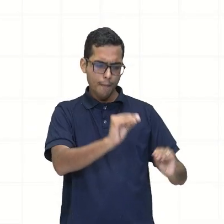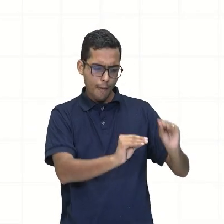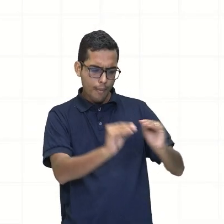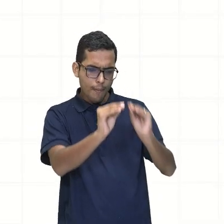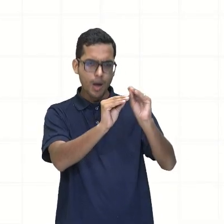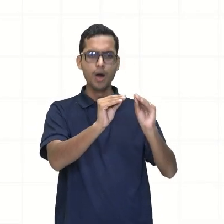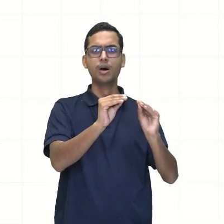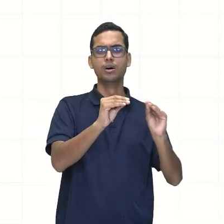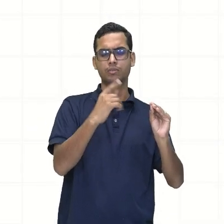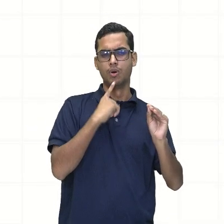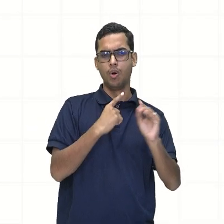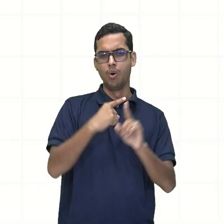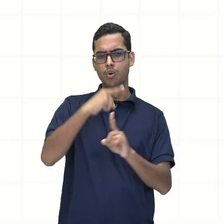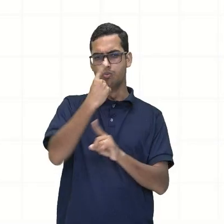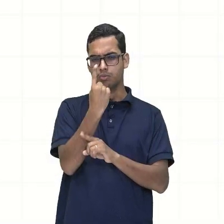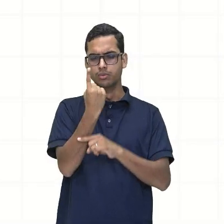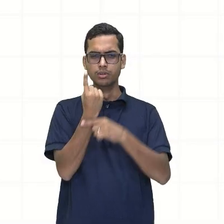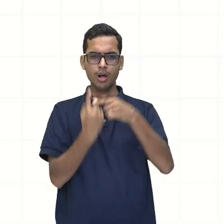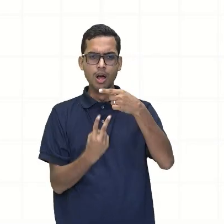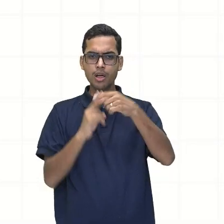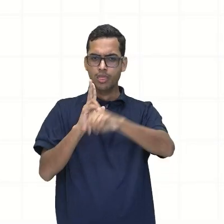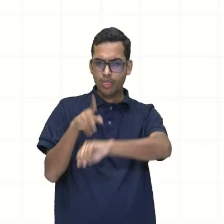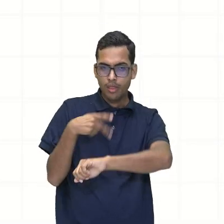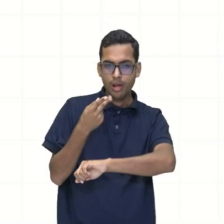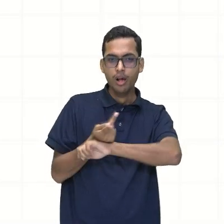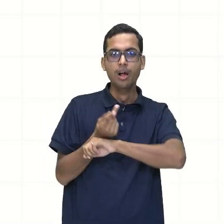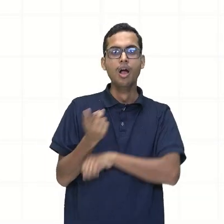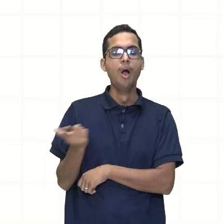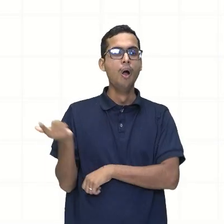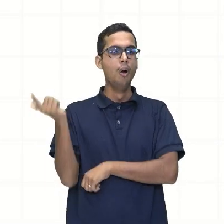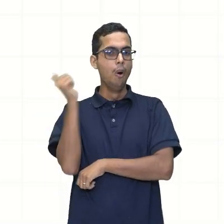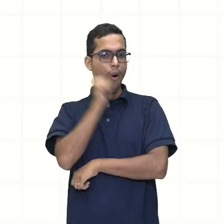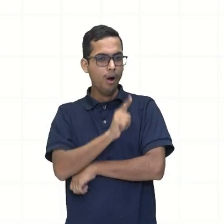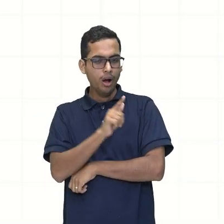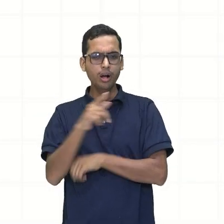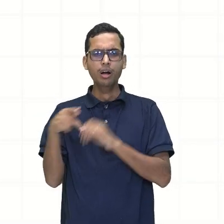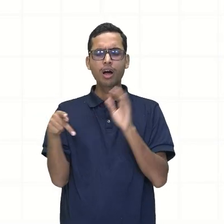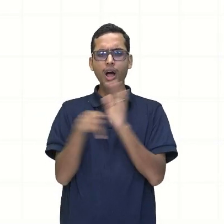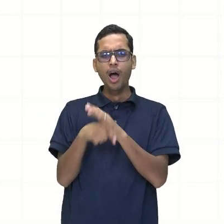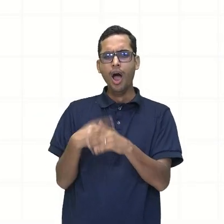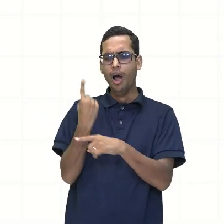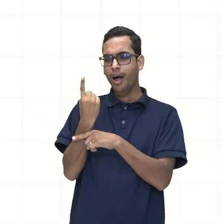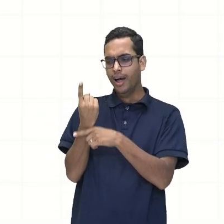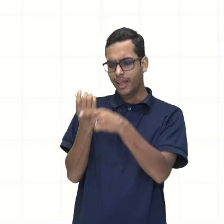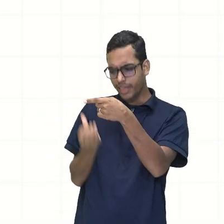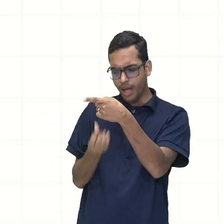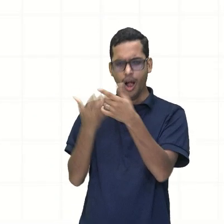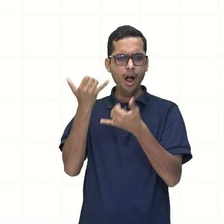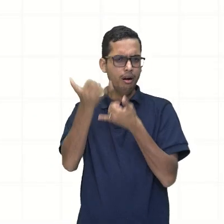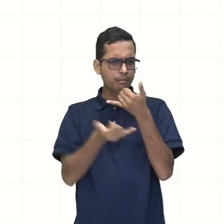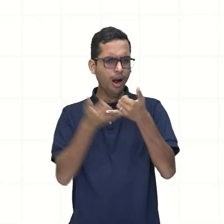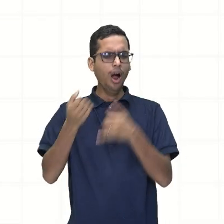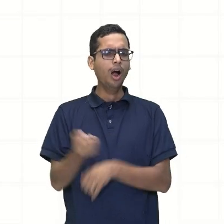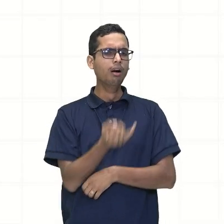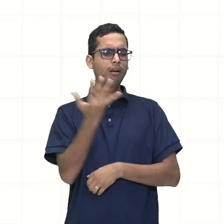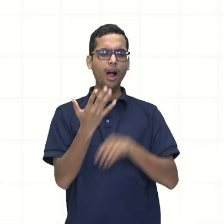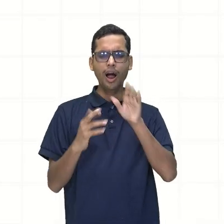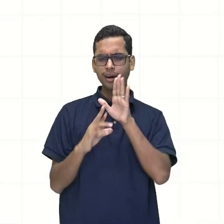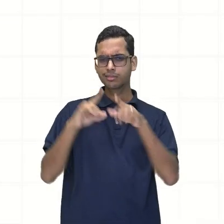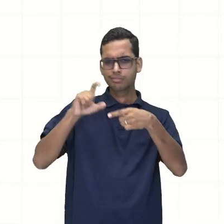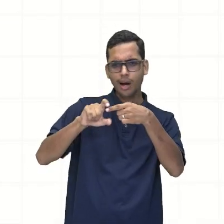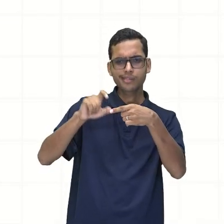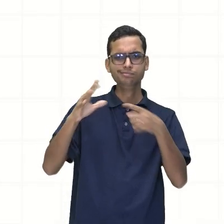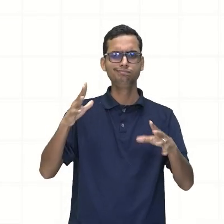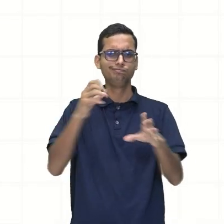a questão continua. Mais tarde, ele conseguiu montar mais 1/6 do brinquedo. Que fração representa a quantidade total